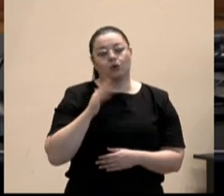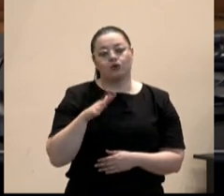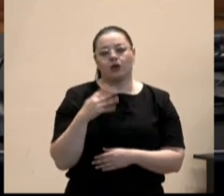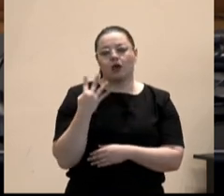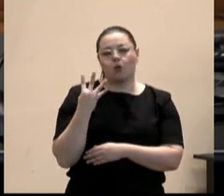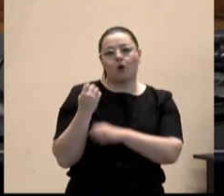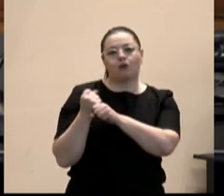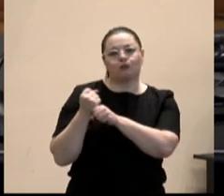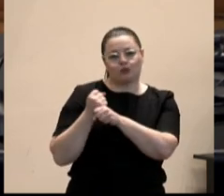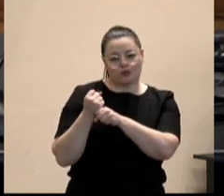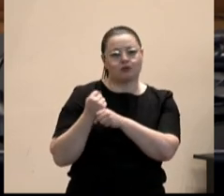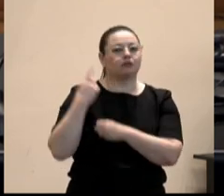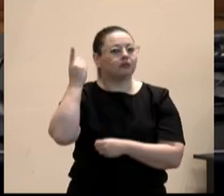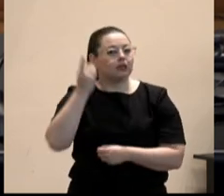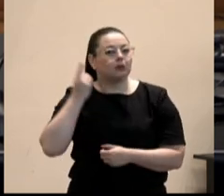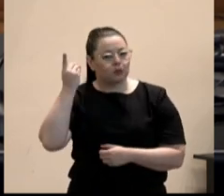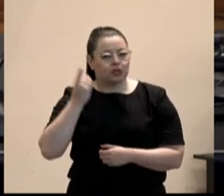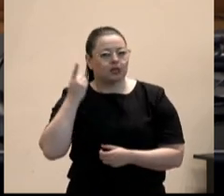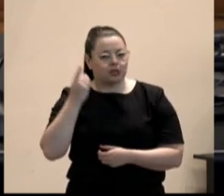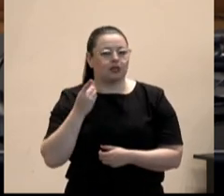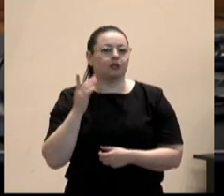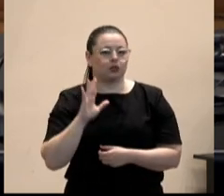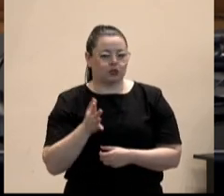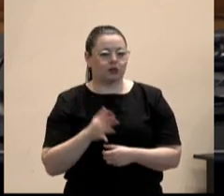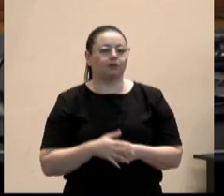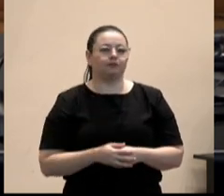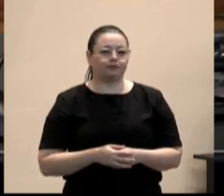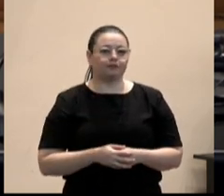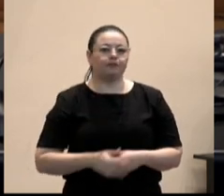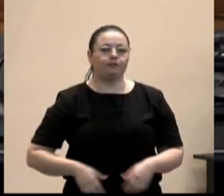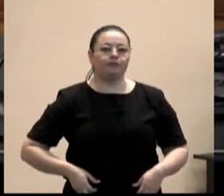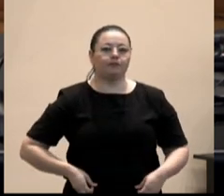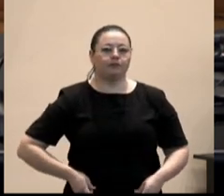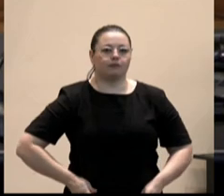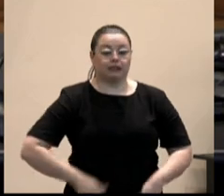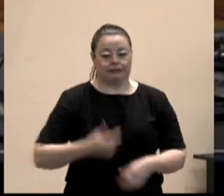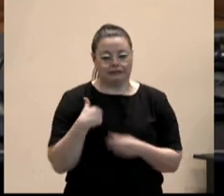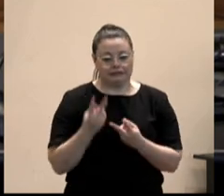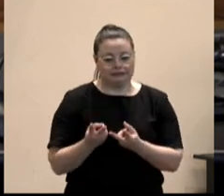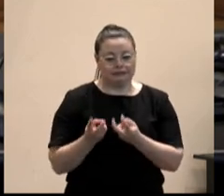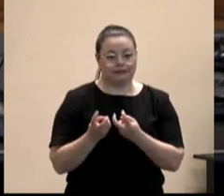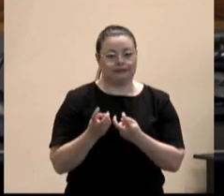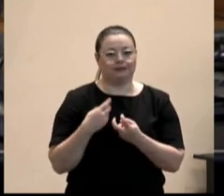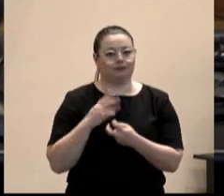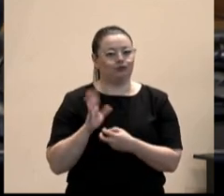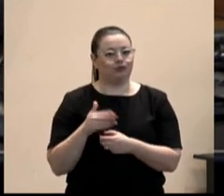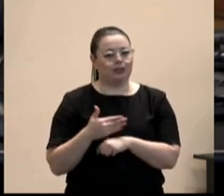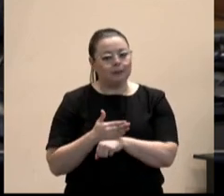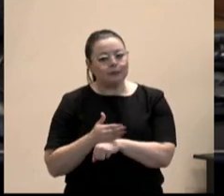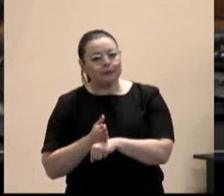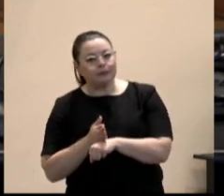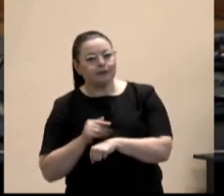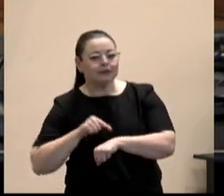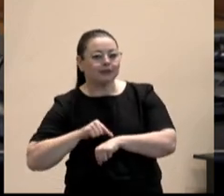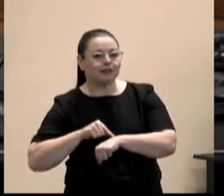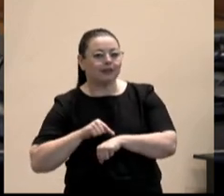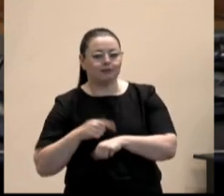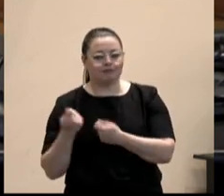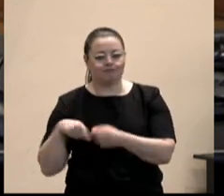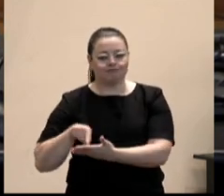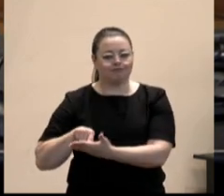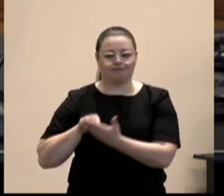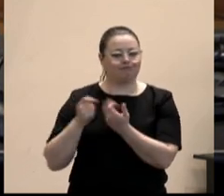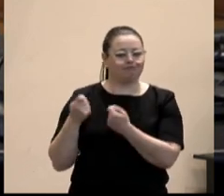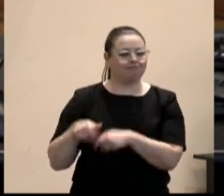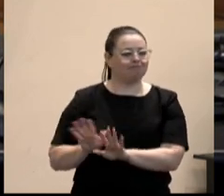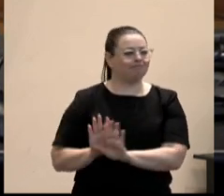deputada, eu já estou vendo aqui que eu passei um pouquinho, já estou terminando, tá? Precisa nem me mostrar o bilhetinho ali, que eu já estou aqui com o